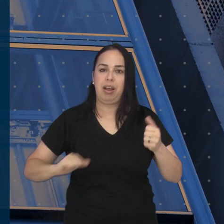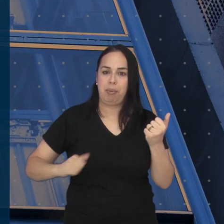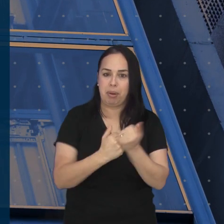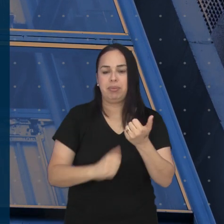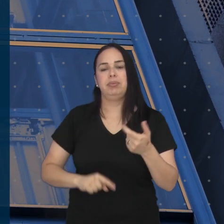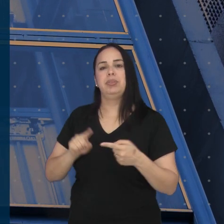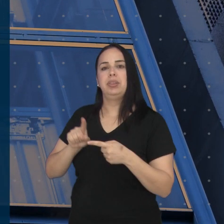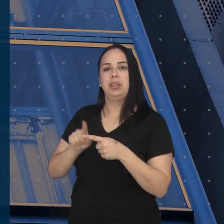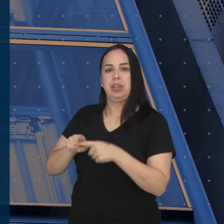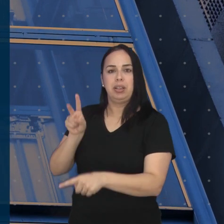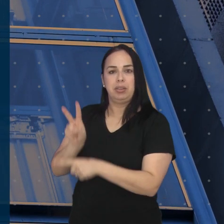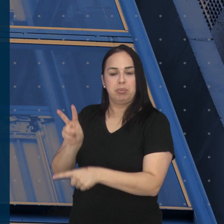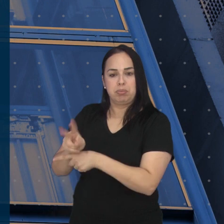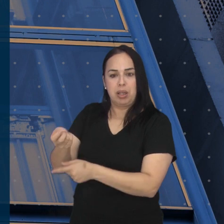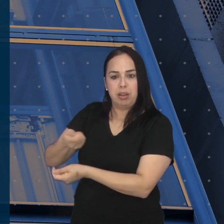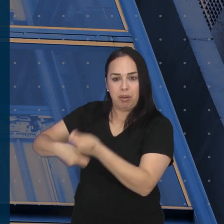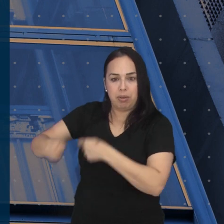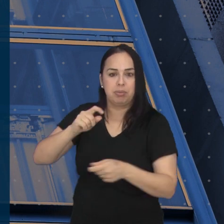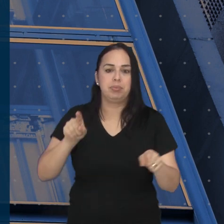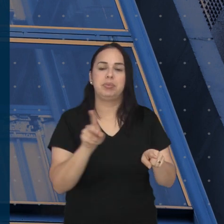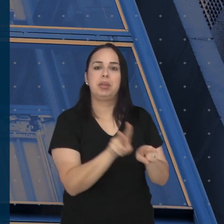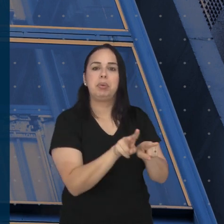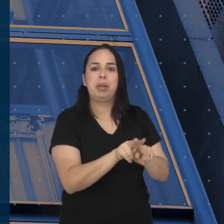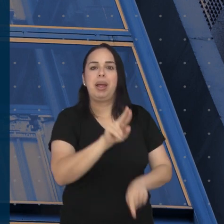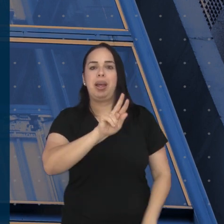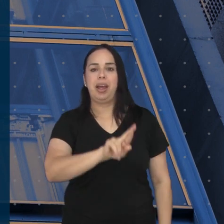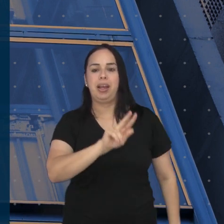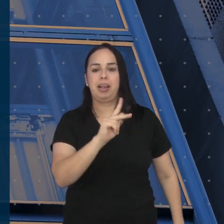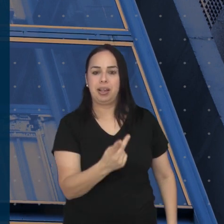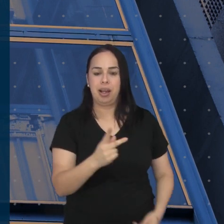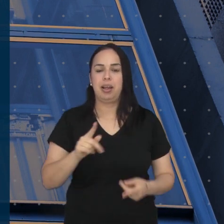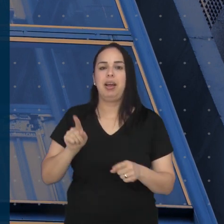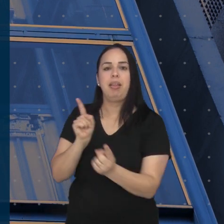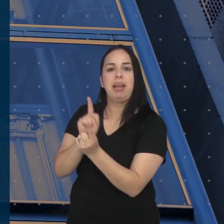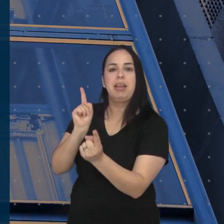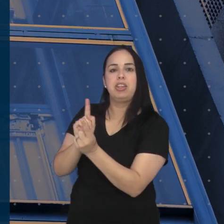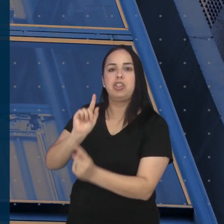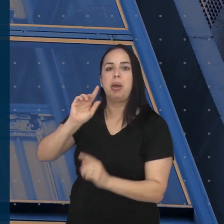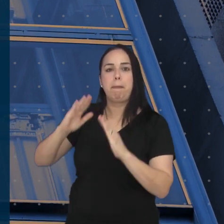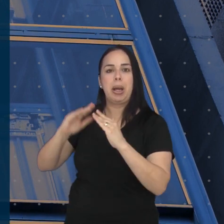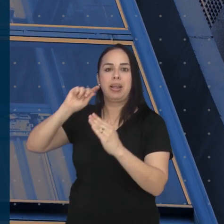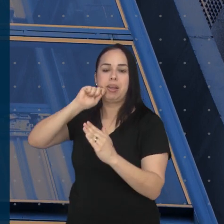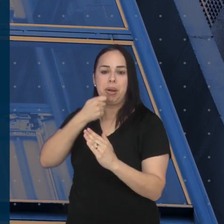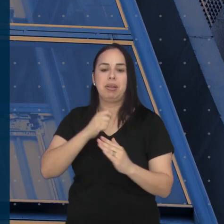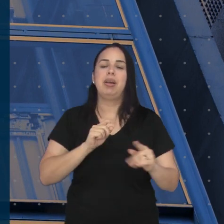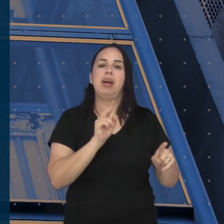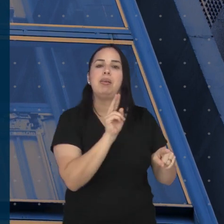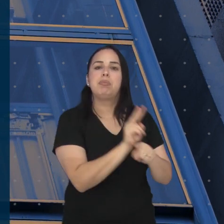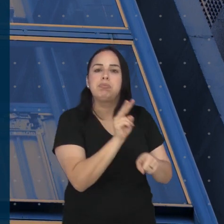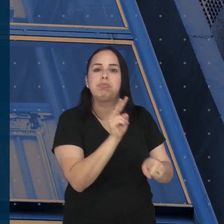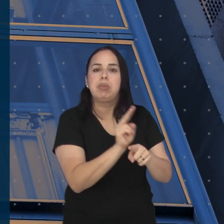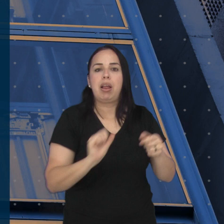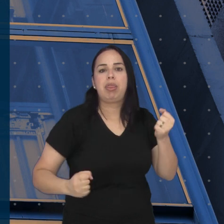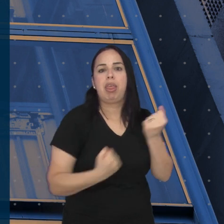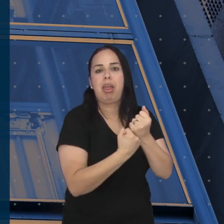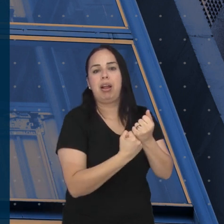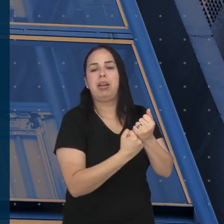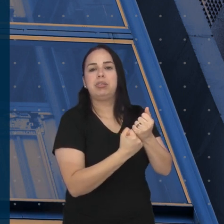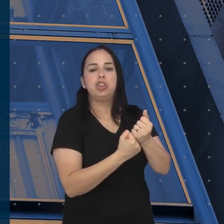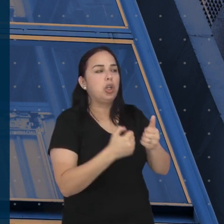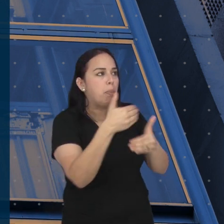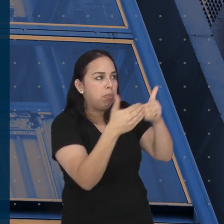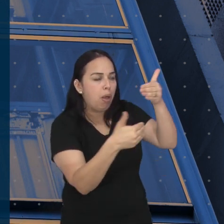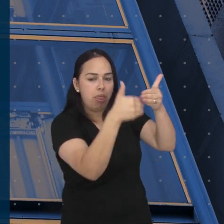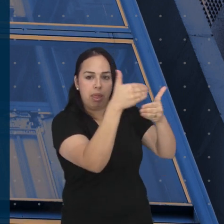assistente comercial, assistente de departamento pessoal, atendente de padaria, auxiliar de acabamento, auxiliar